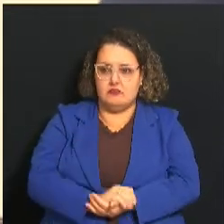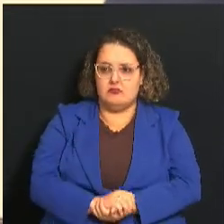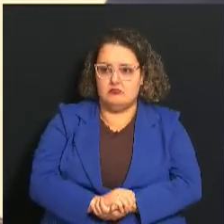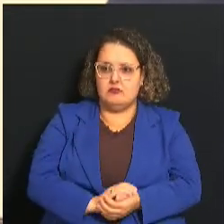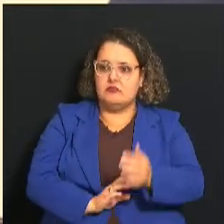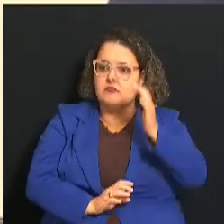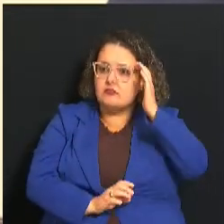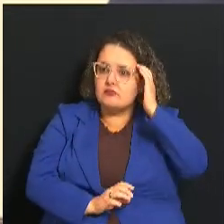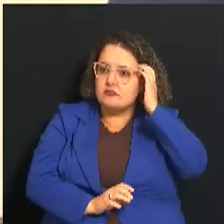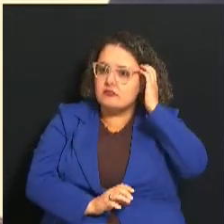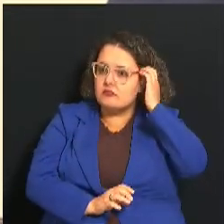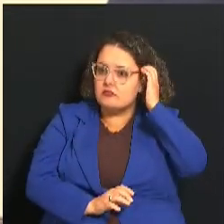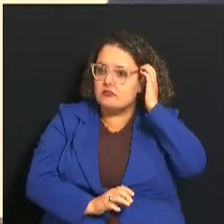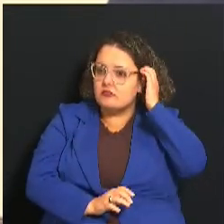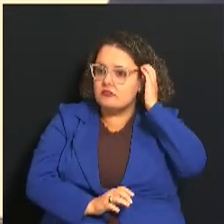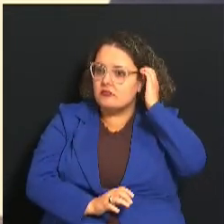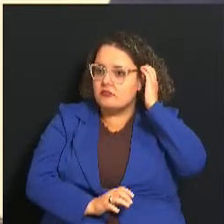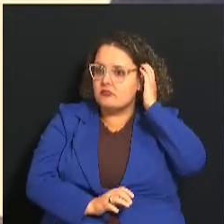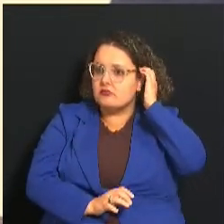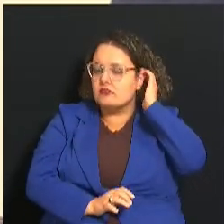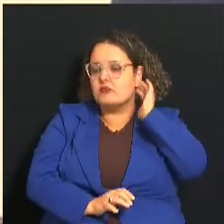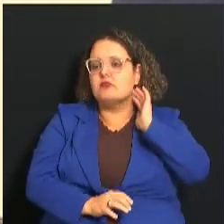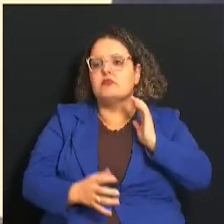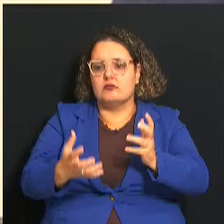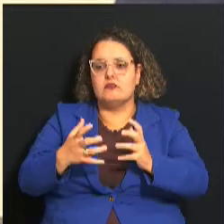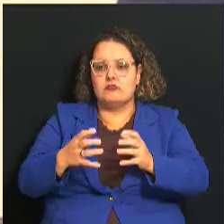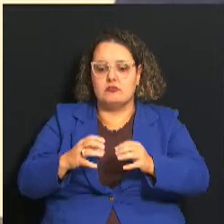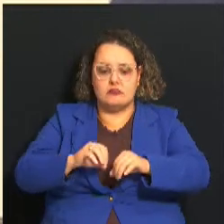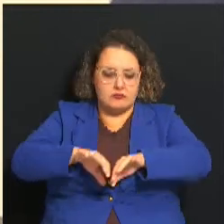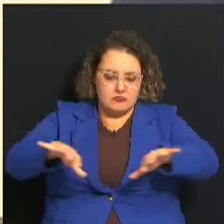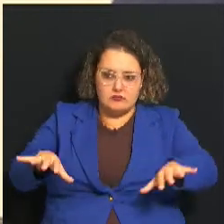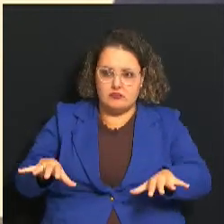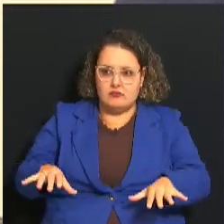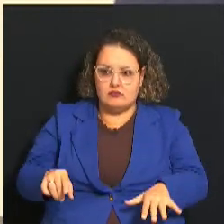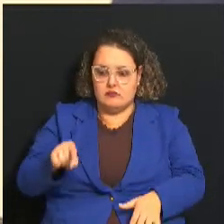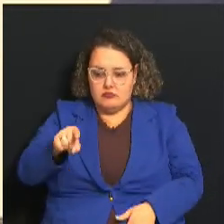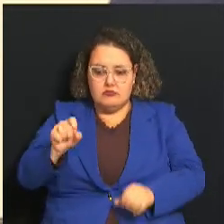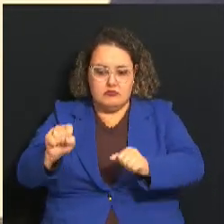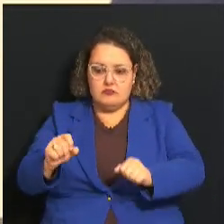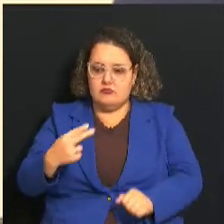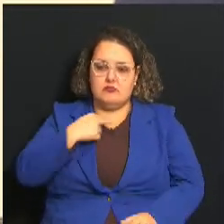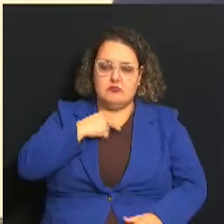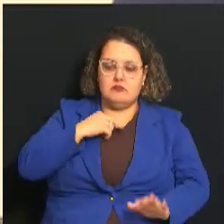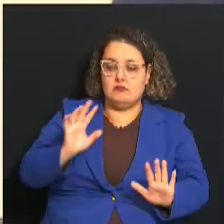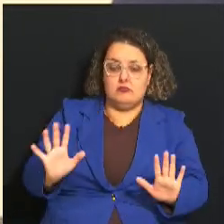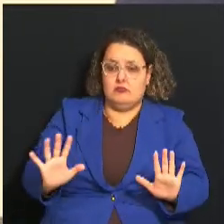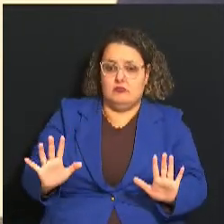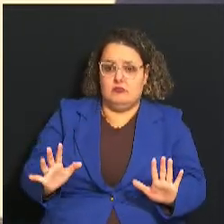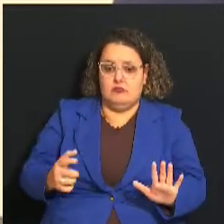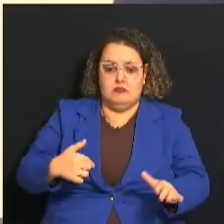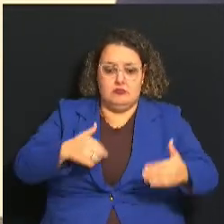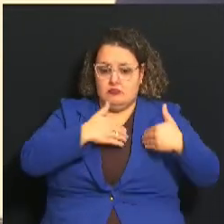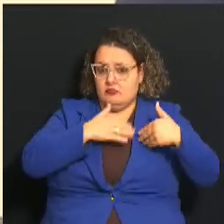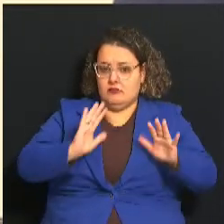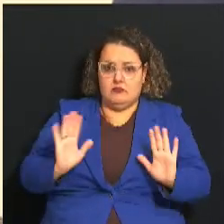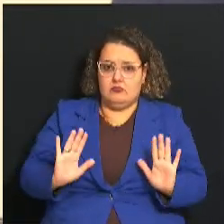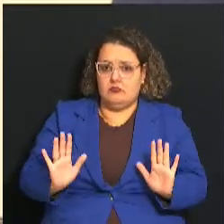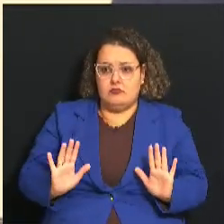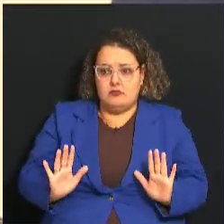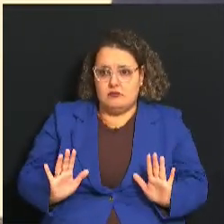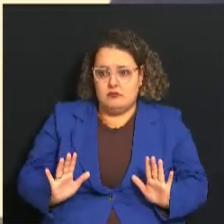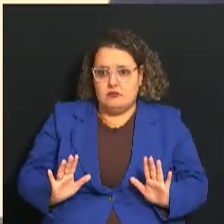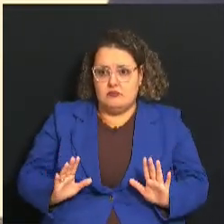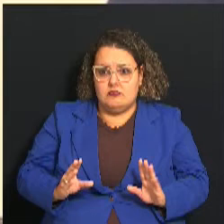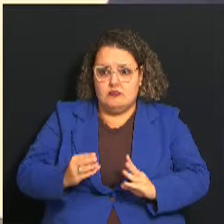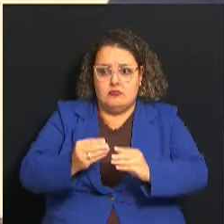Eu quero dividir isso, eu não quero para mim essa incumbência. Ó, você pode, você não pode. A ideia de ter alguma qualificação